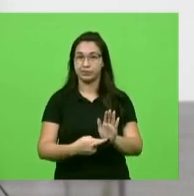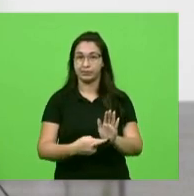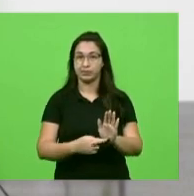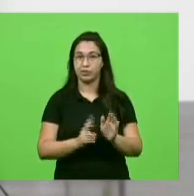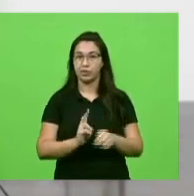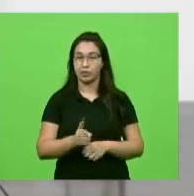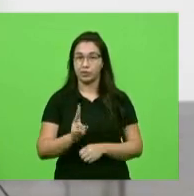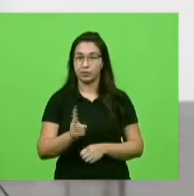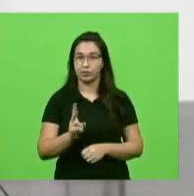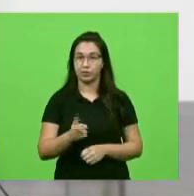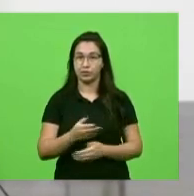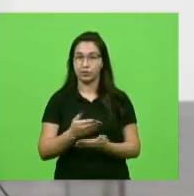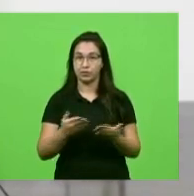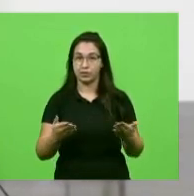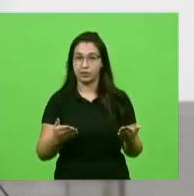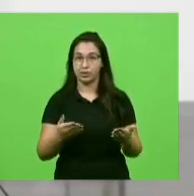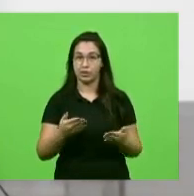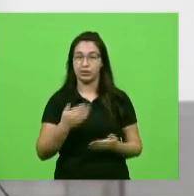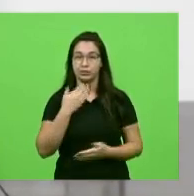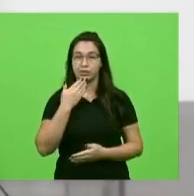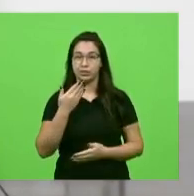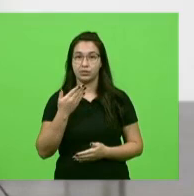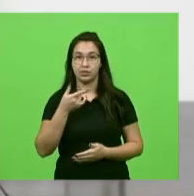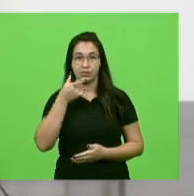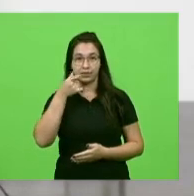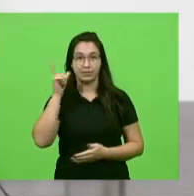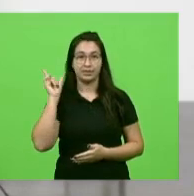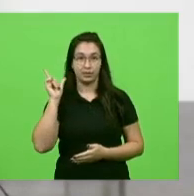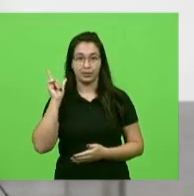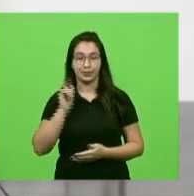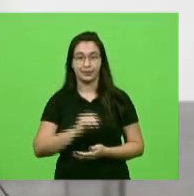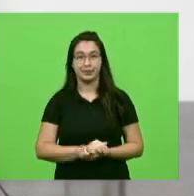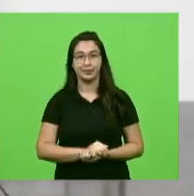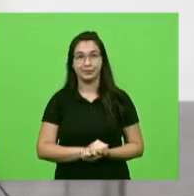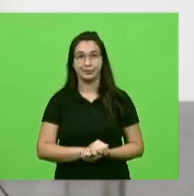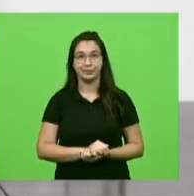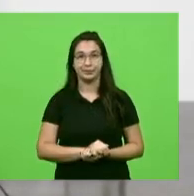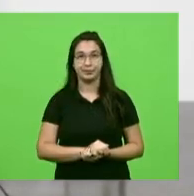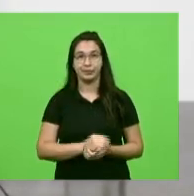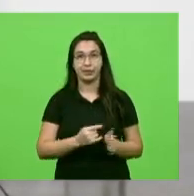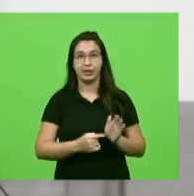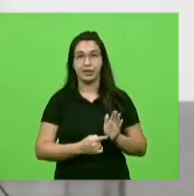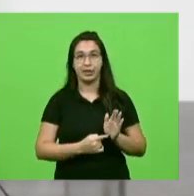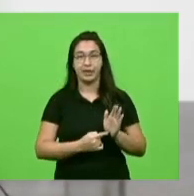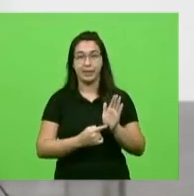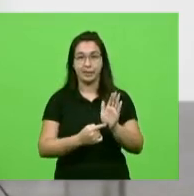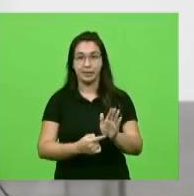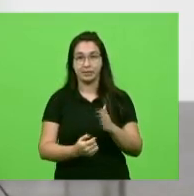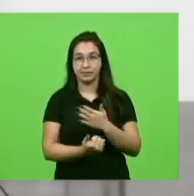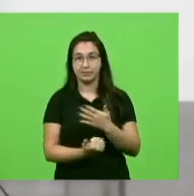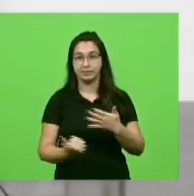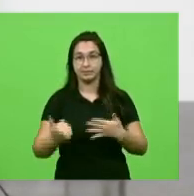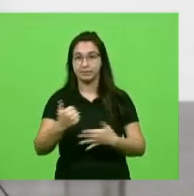requerentes remanescentes. Em apertada síntese, eis o resumo.